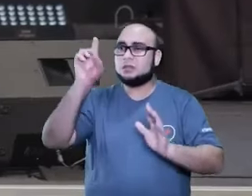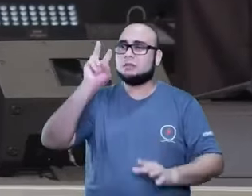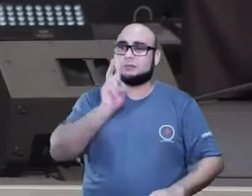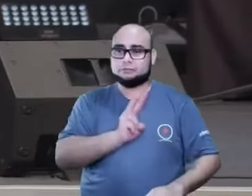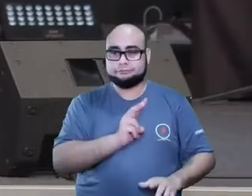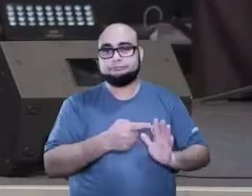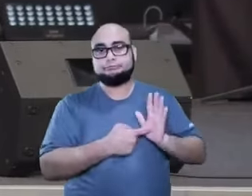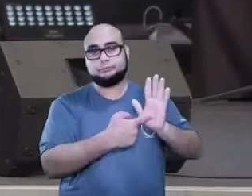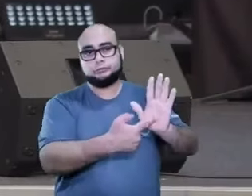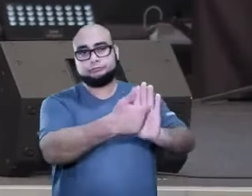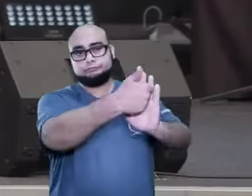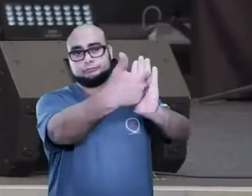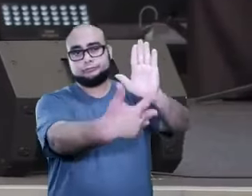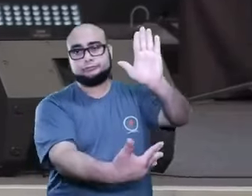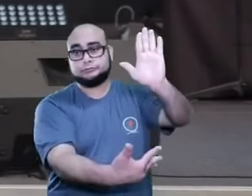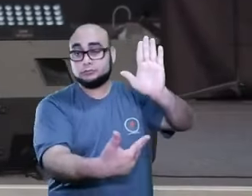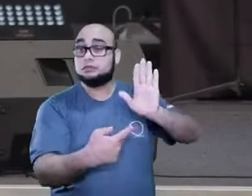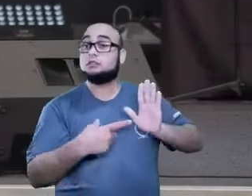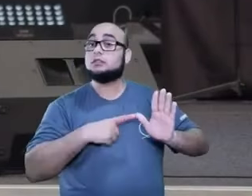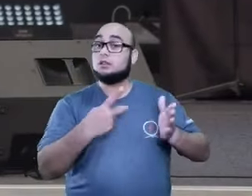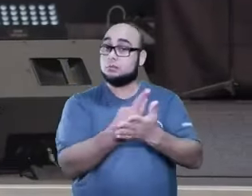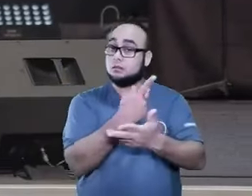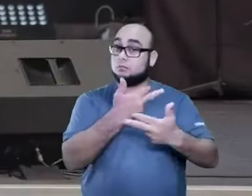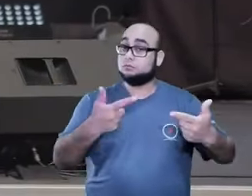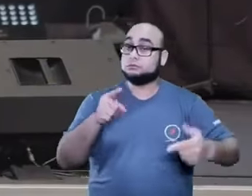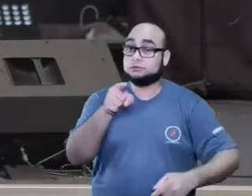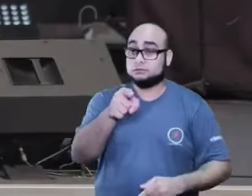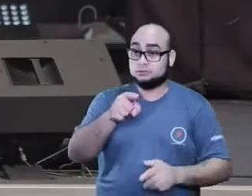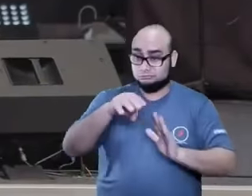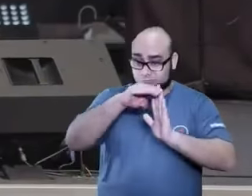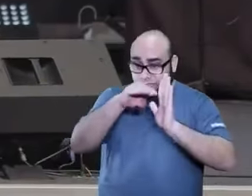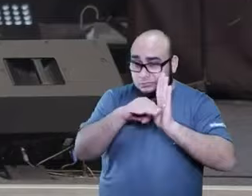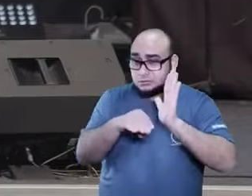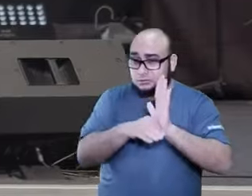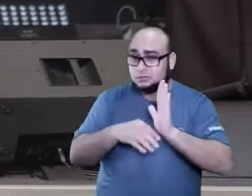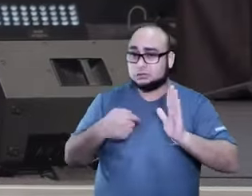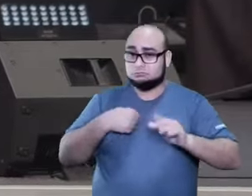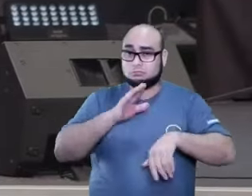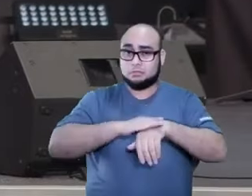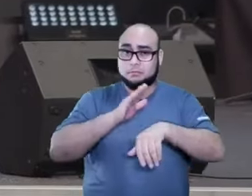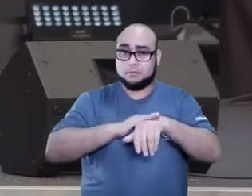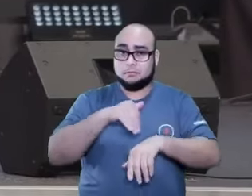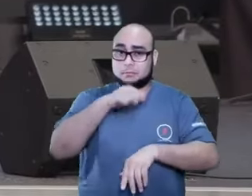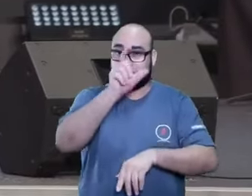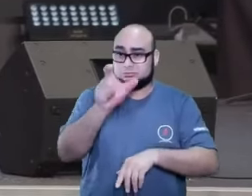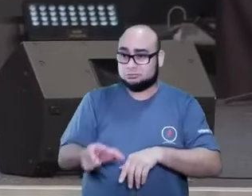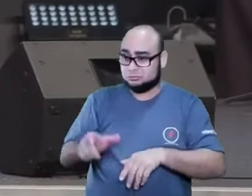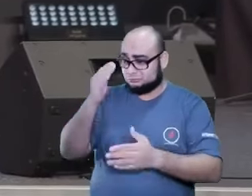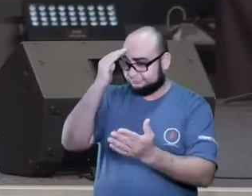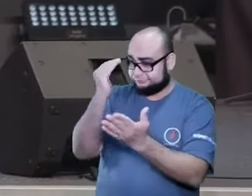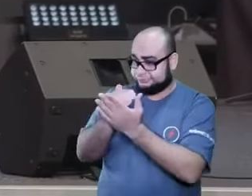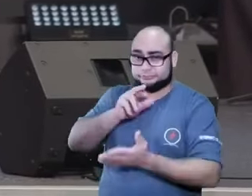mostrar que tem coisas que não estão na sua lista que você não consegue cumprir.